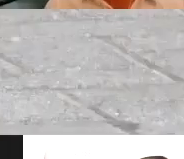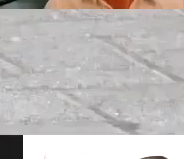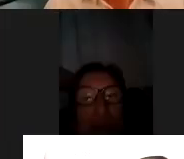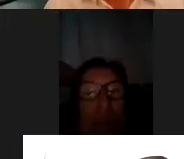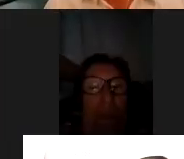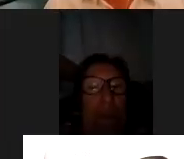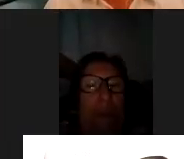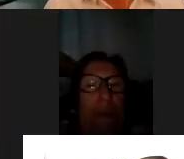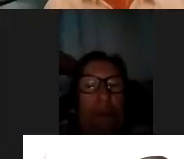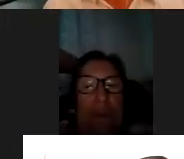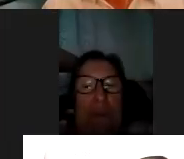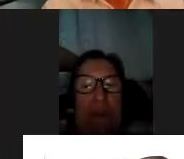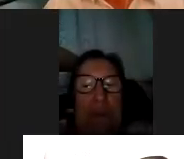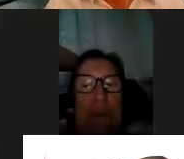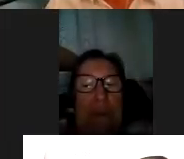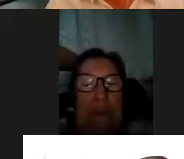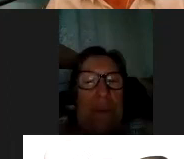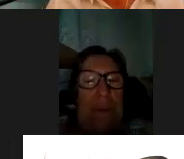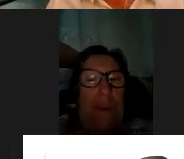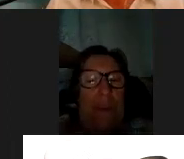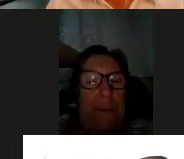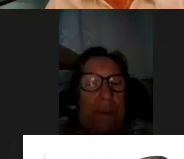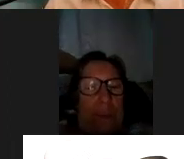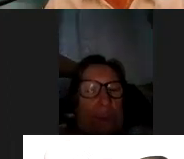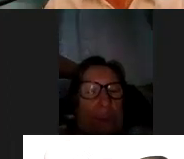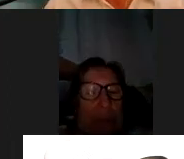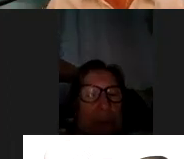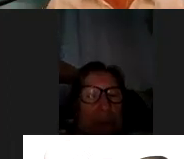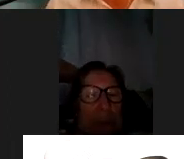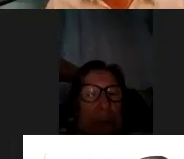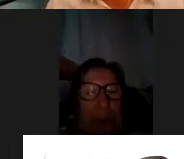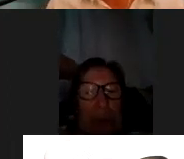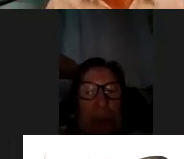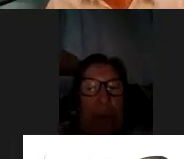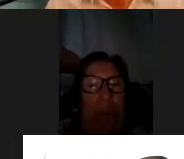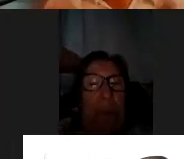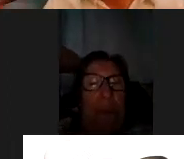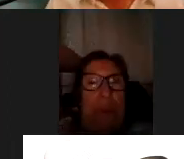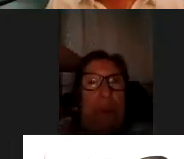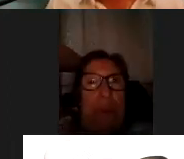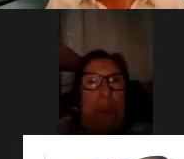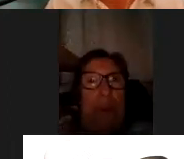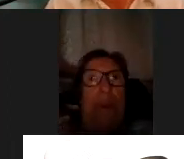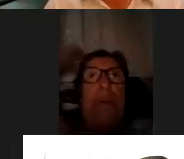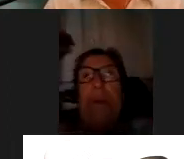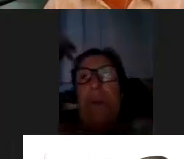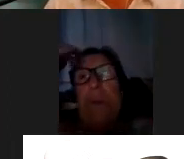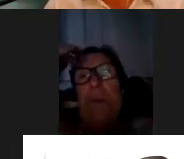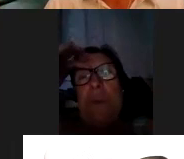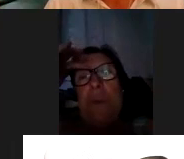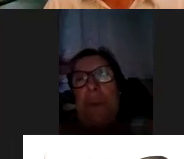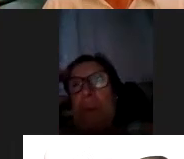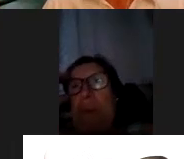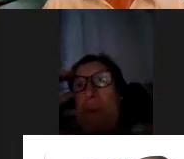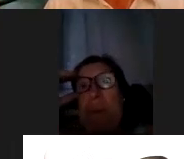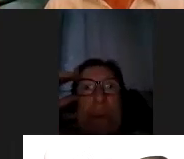ou uma percepção de que ele é frágil excessivamente e qualquer coisa vai levar ele da vida dessa